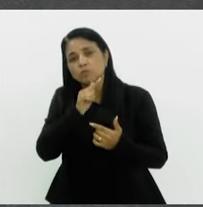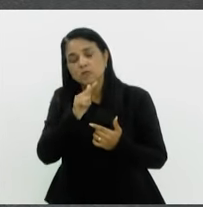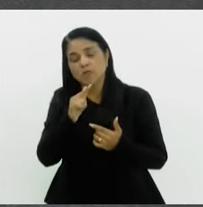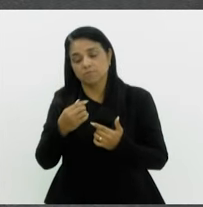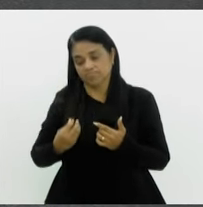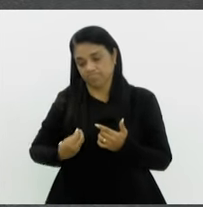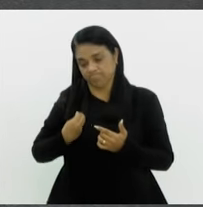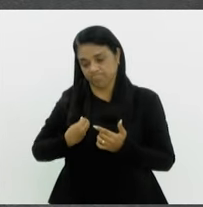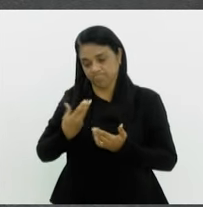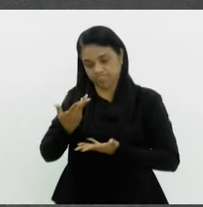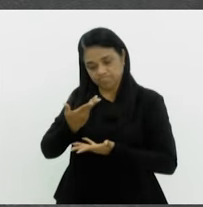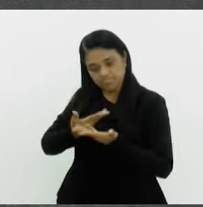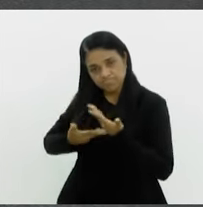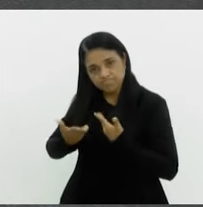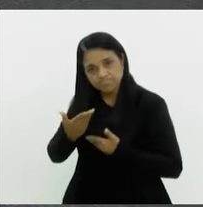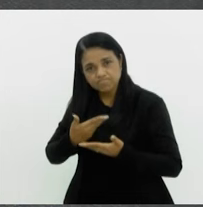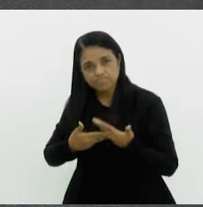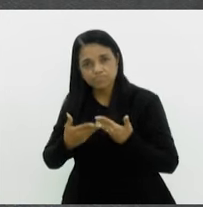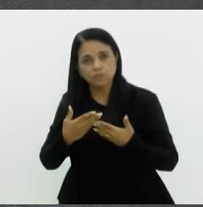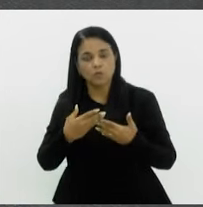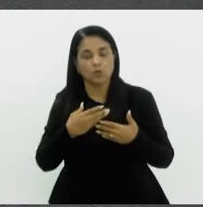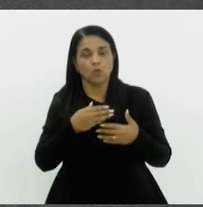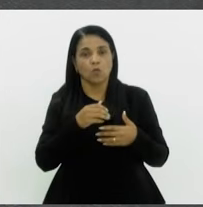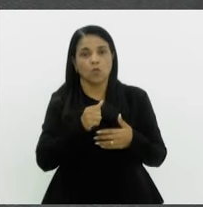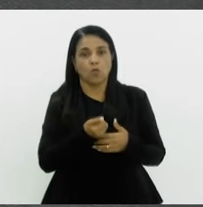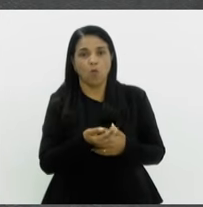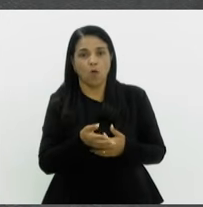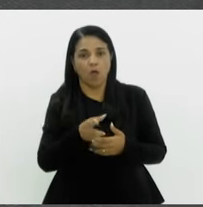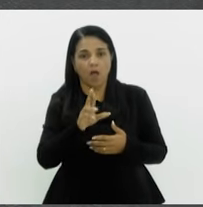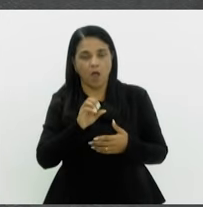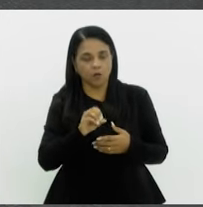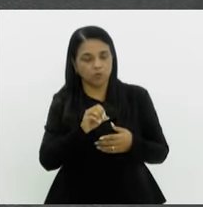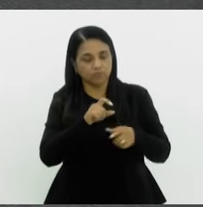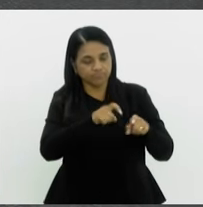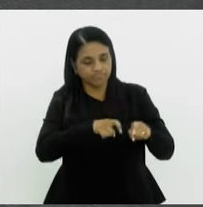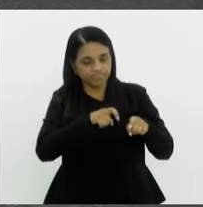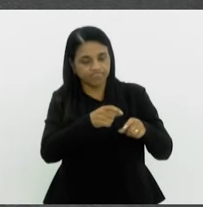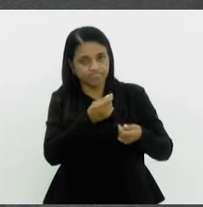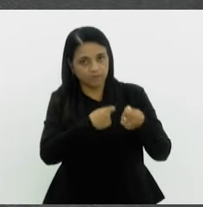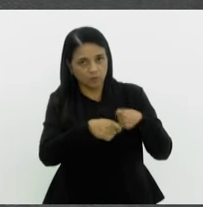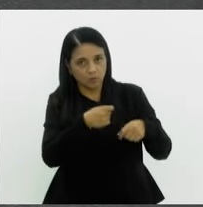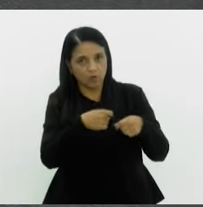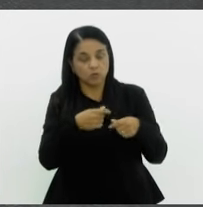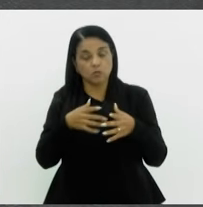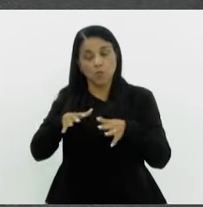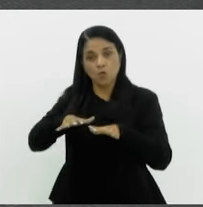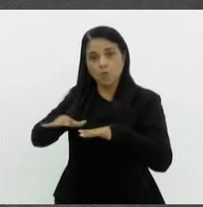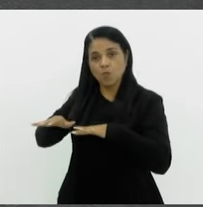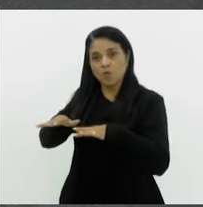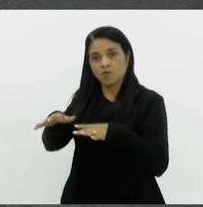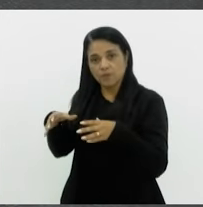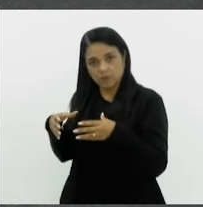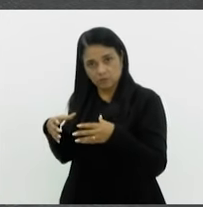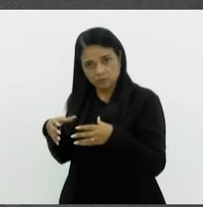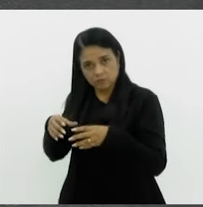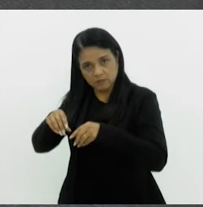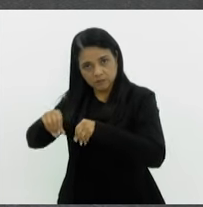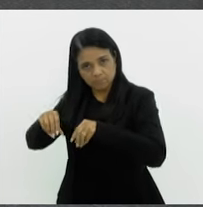convivência pacífica entre o agronegócio e o Movimento Sem Terra? Ontem, o presidente